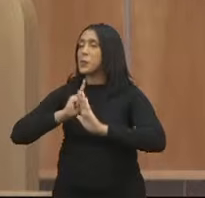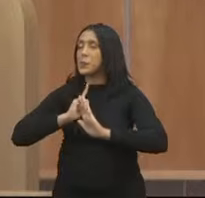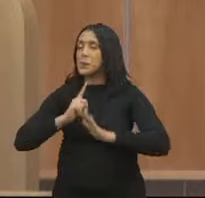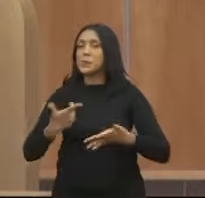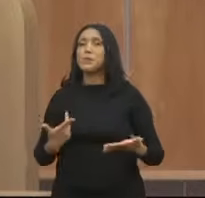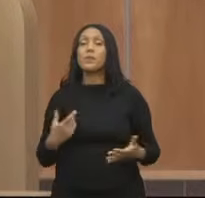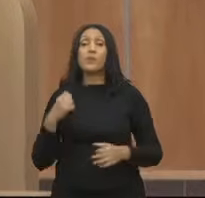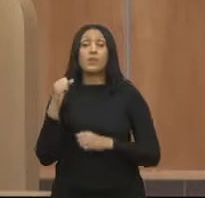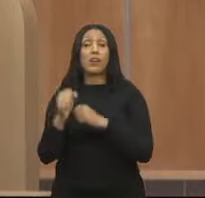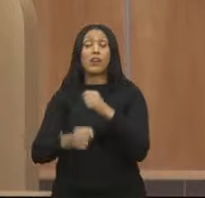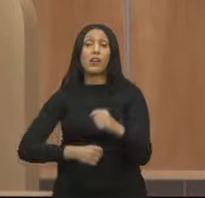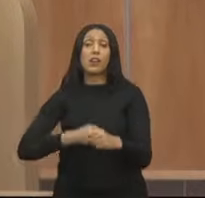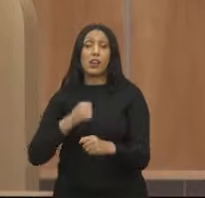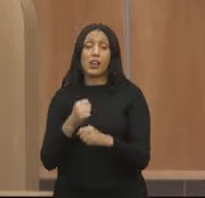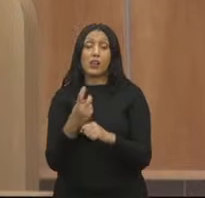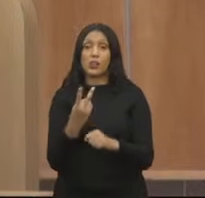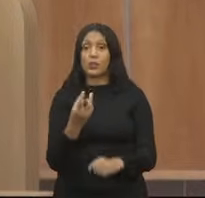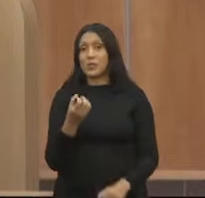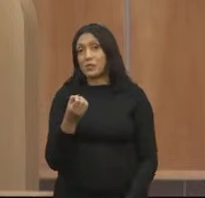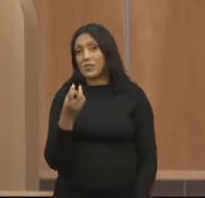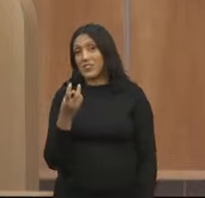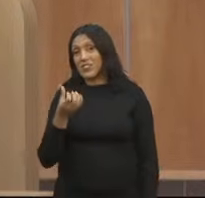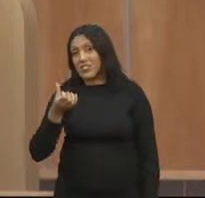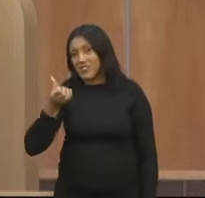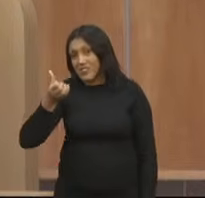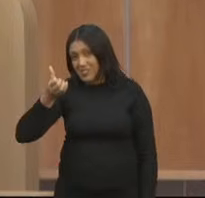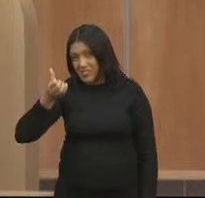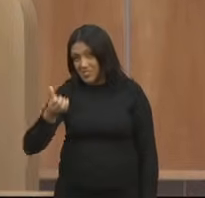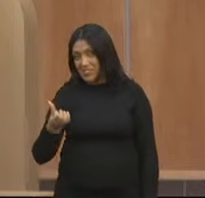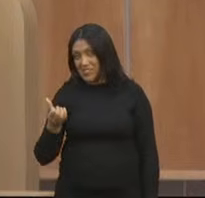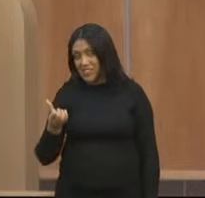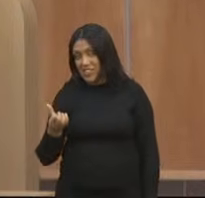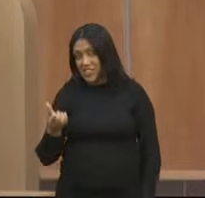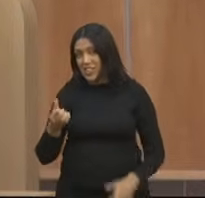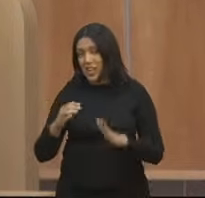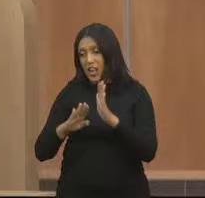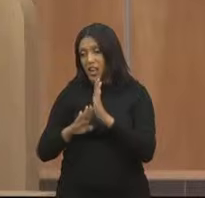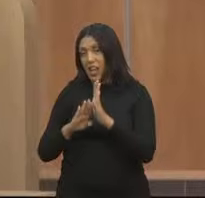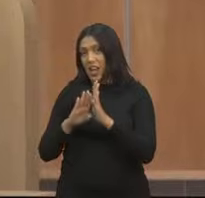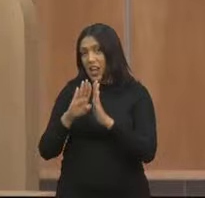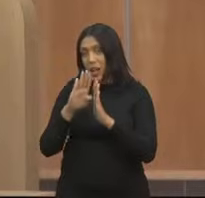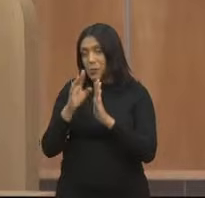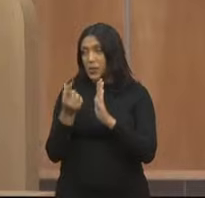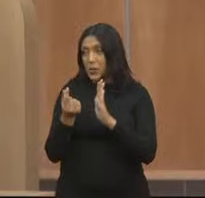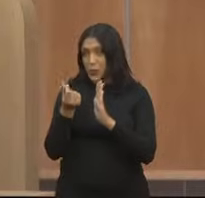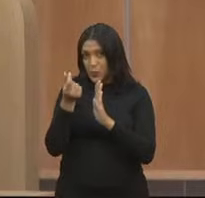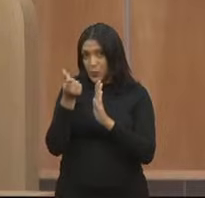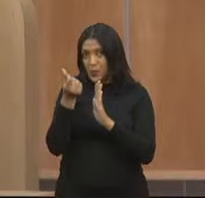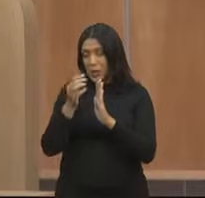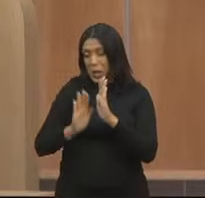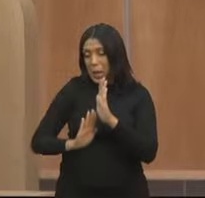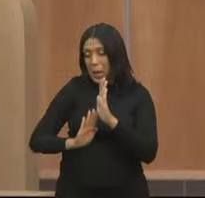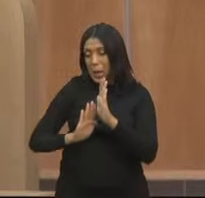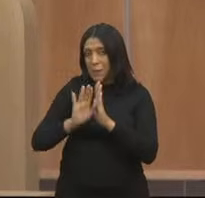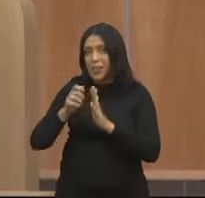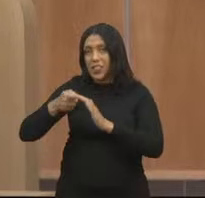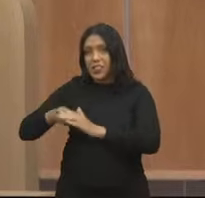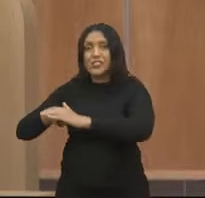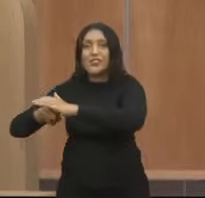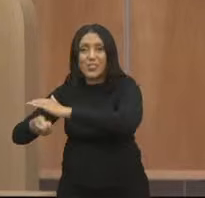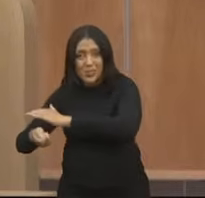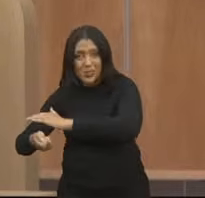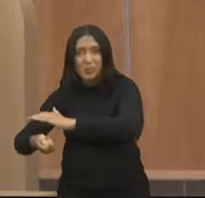2026. Uma elevação de 23% no orçamento do esporte. Então está chegando na casa de 20 milhões